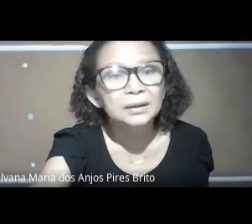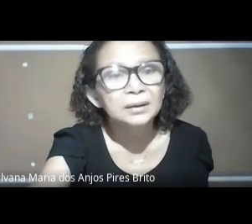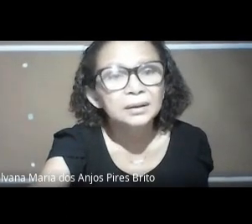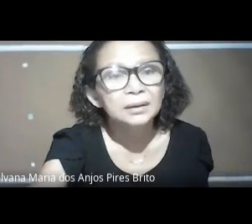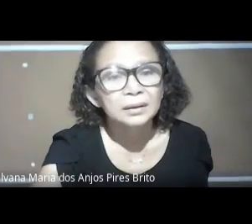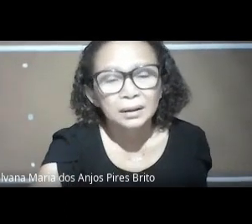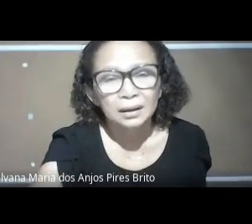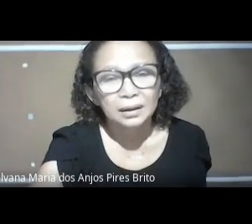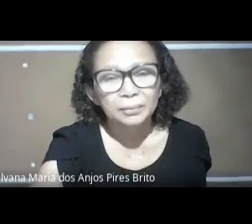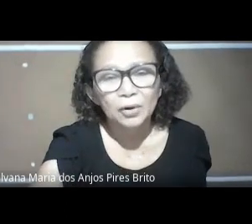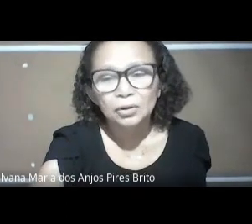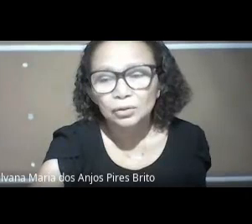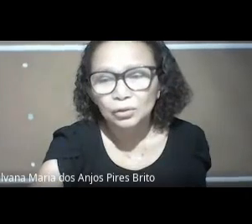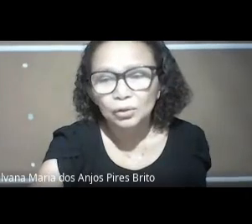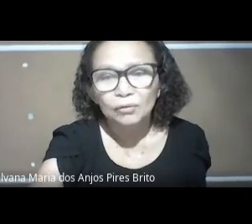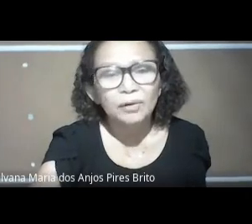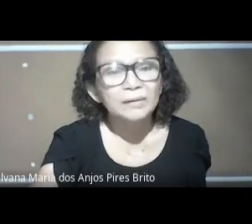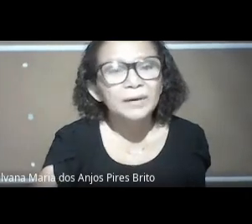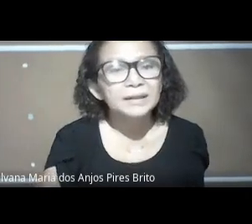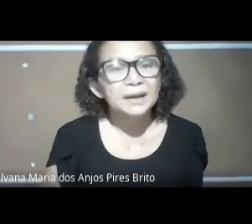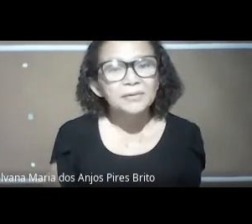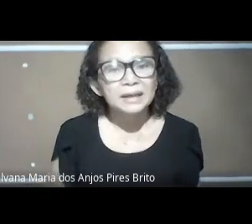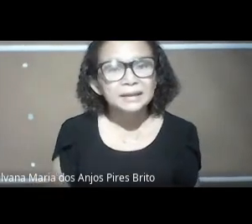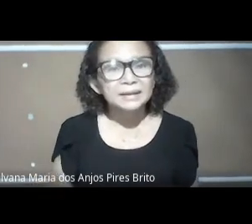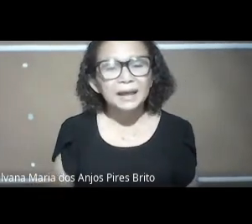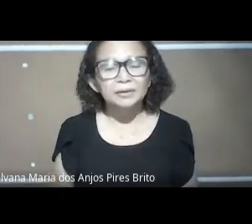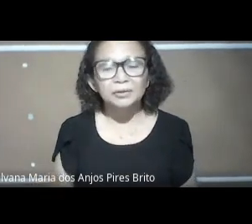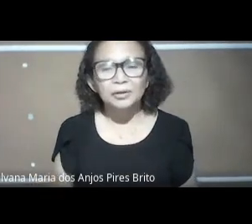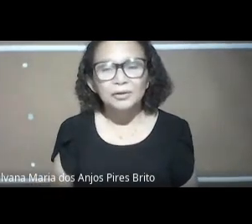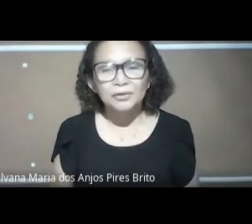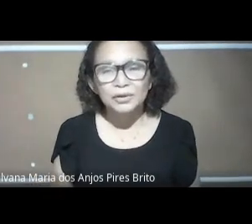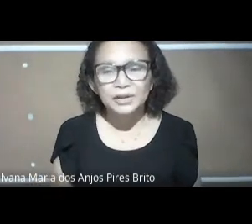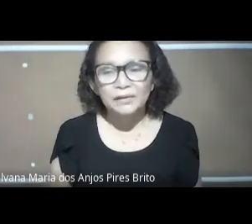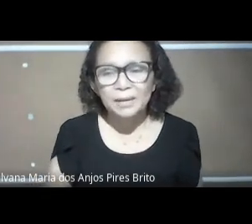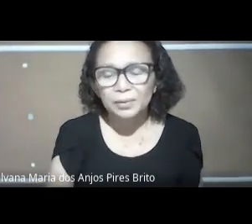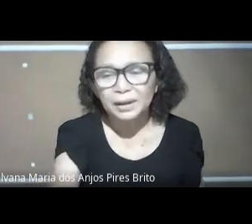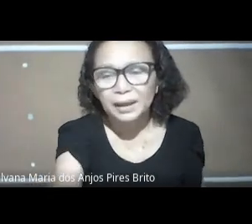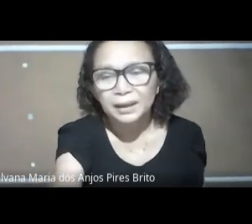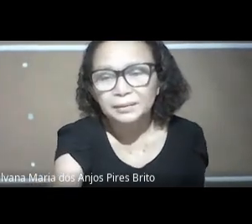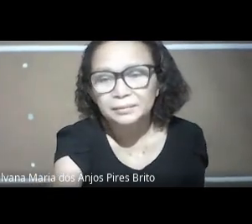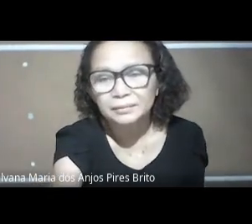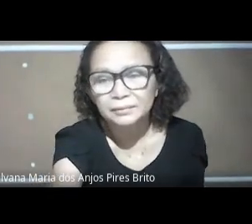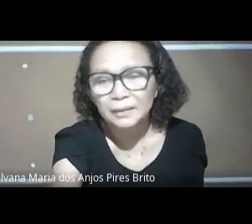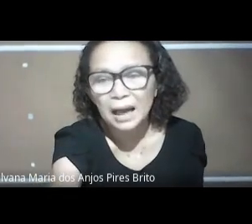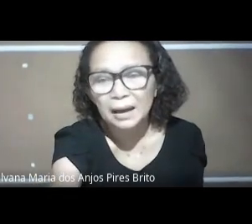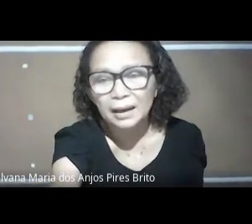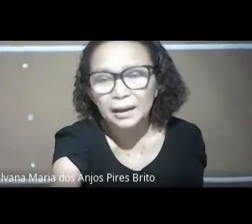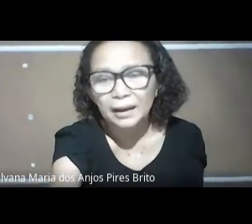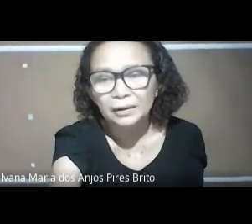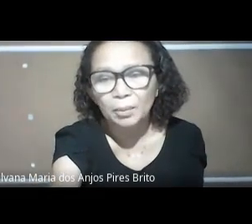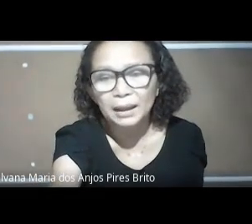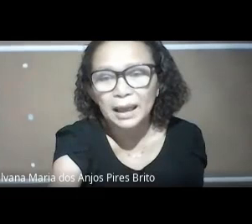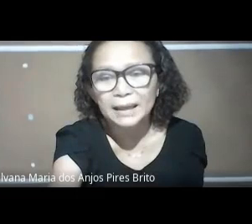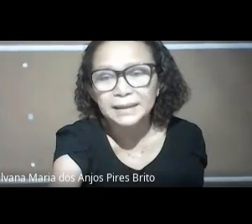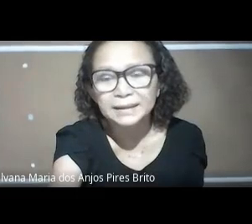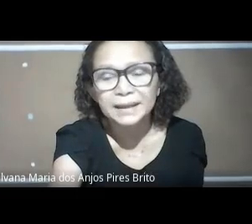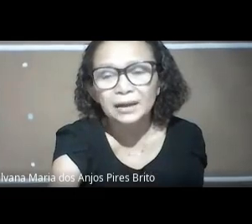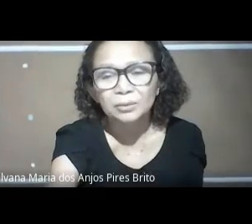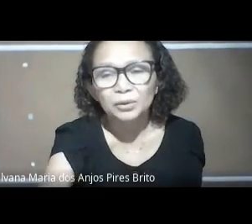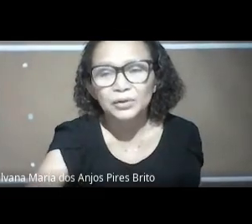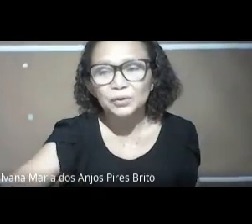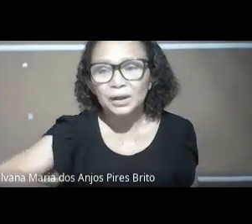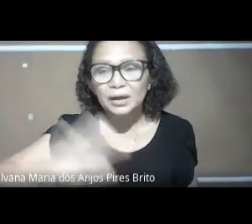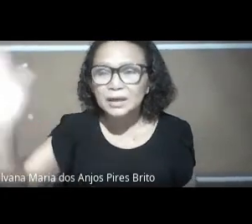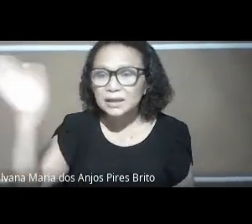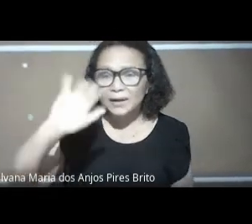né? Cortou. Vai fazer um aceno, você vai poder... como é que é esse